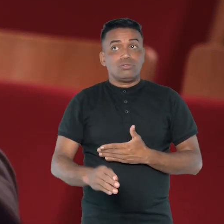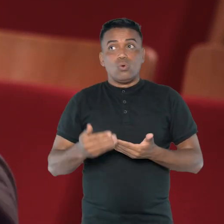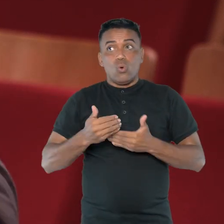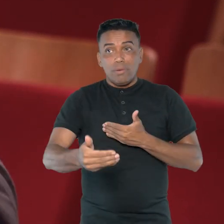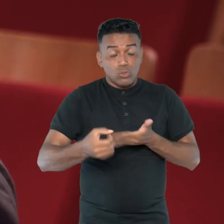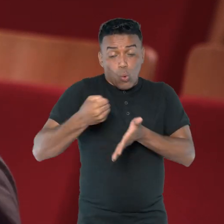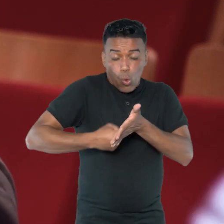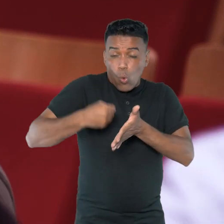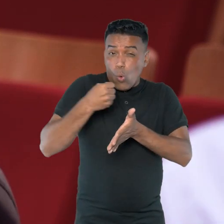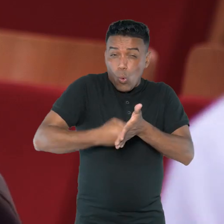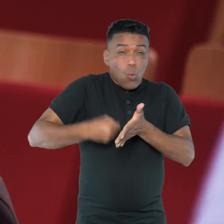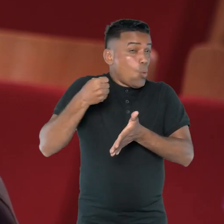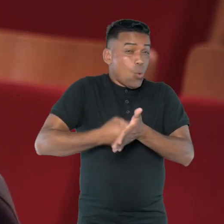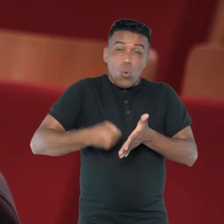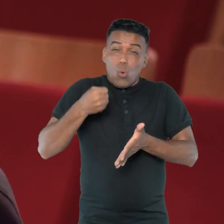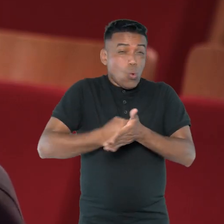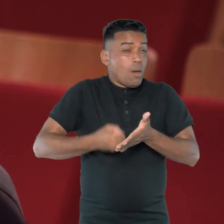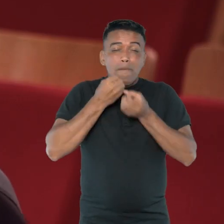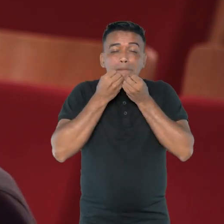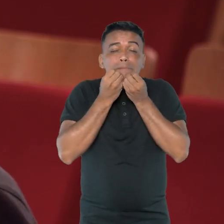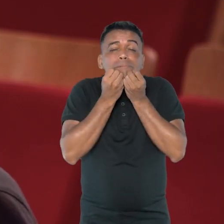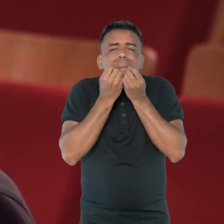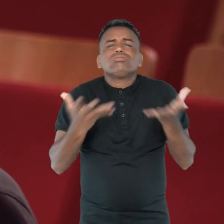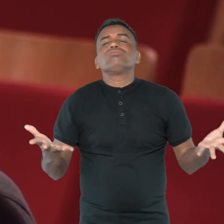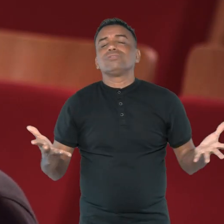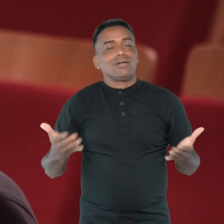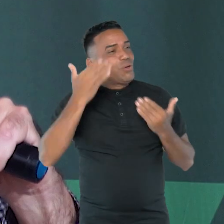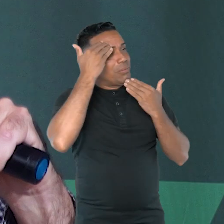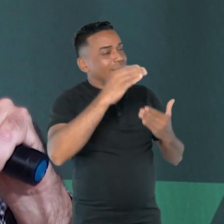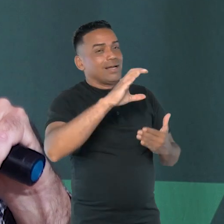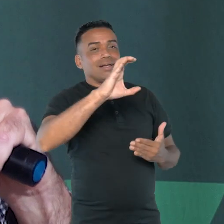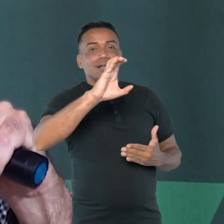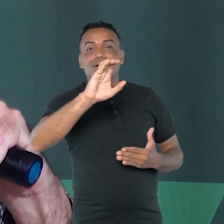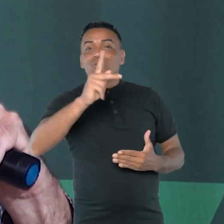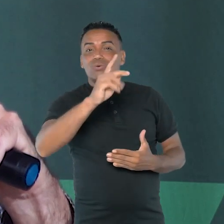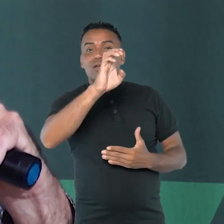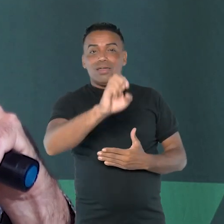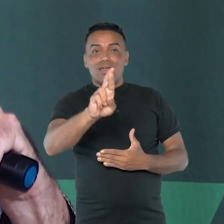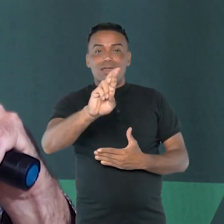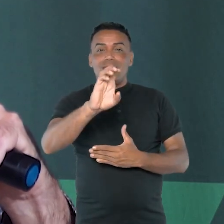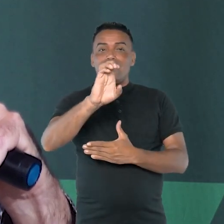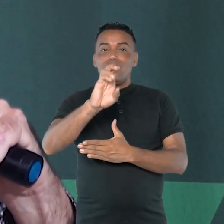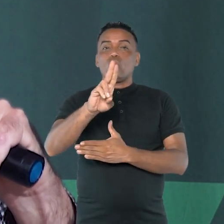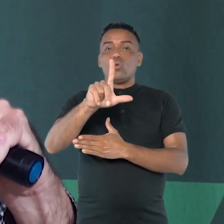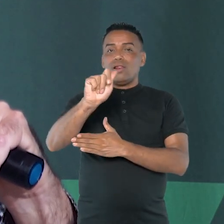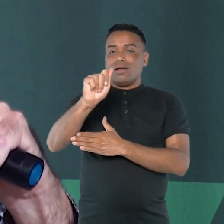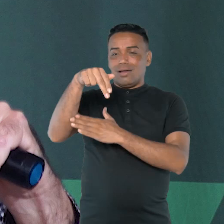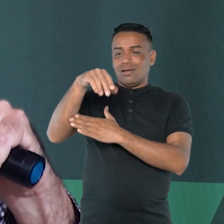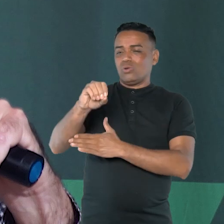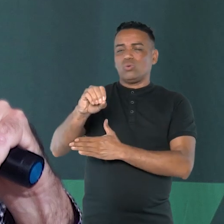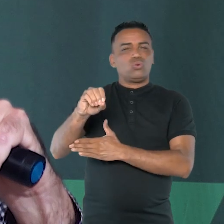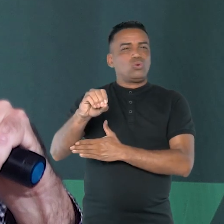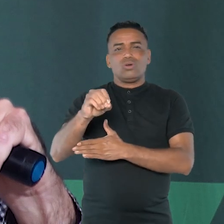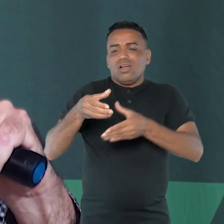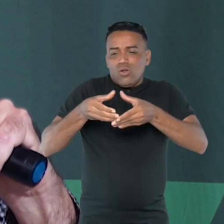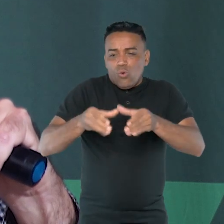começou, quando a gente fez, a luta que foi. E isso é uma coisa muito bacana. Obrigado, Herculano. Ainda mais vindo de